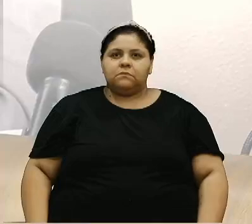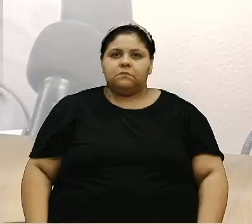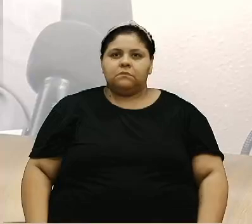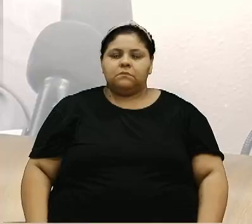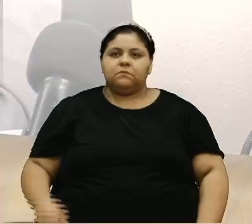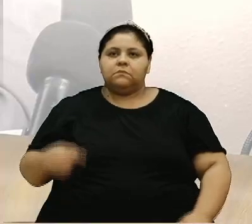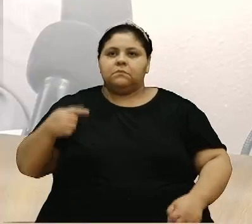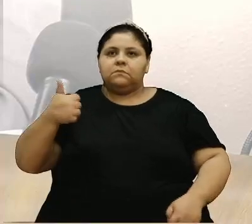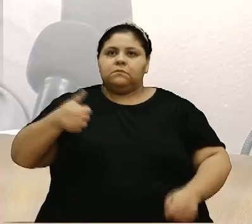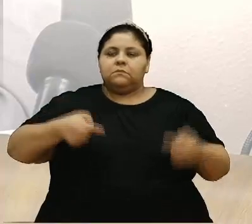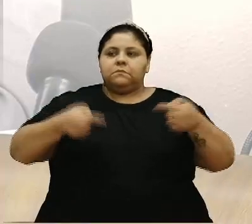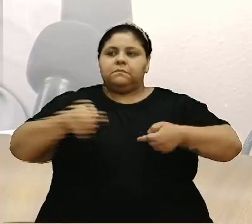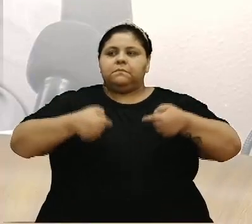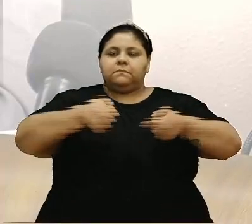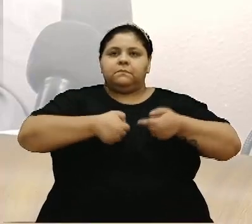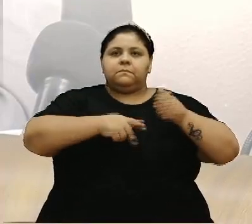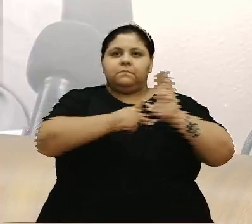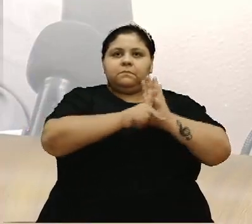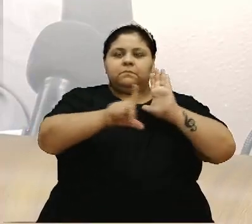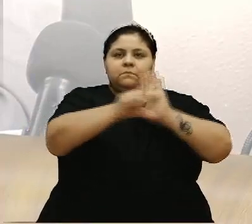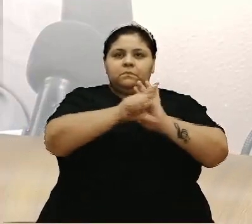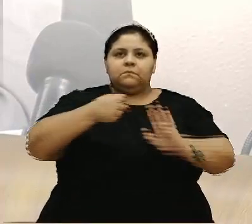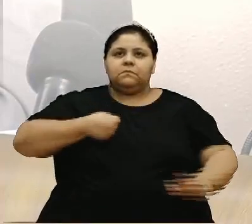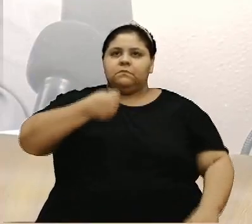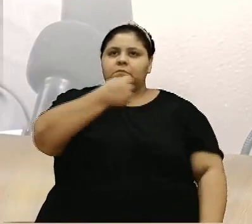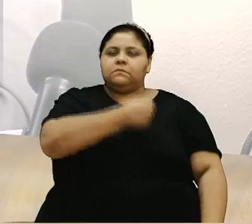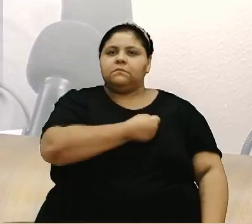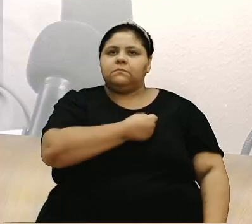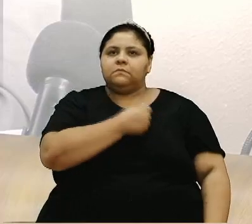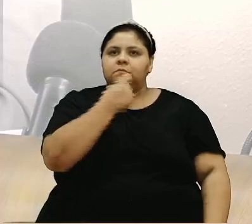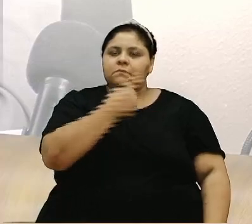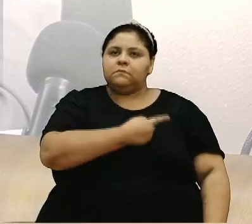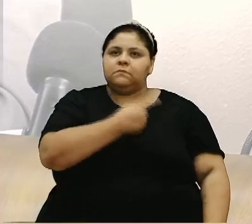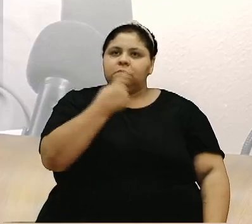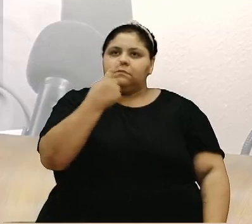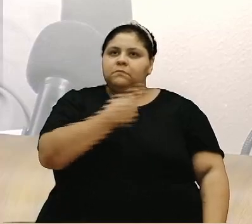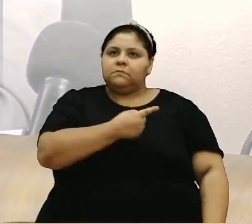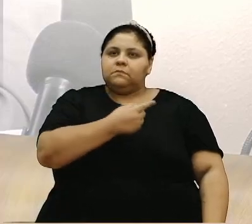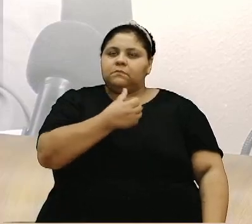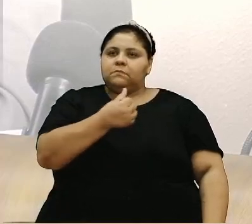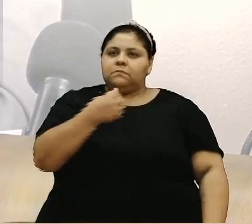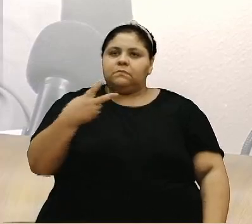Em segunda discussão e votação, projeto de lei número